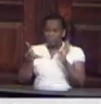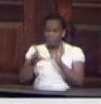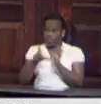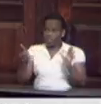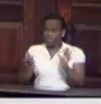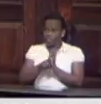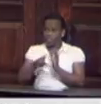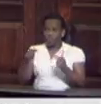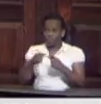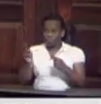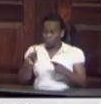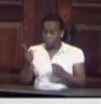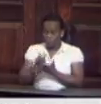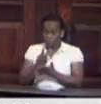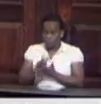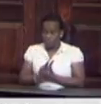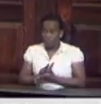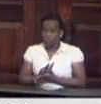inconstitucionais,